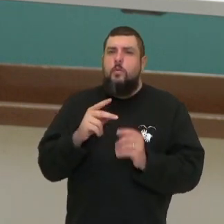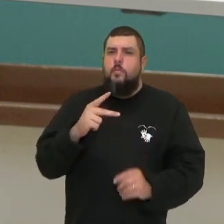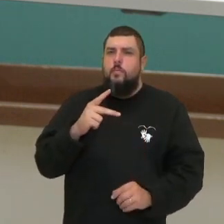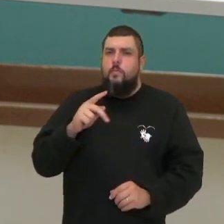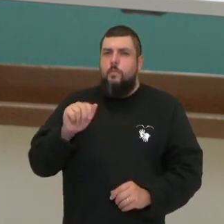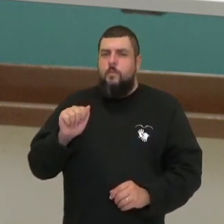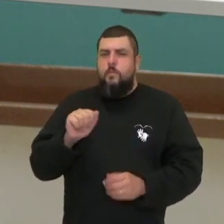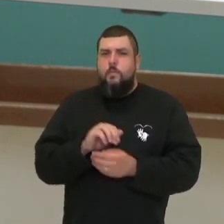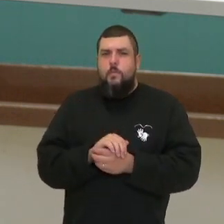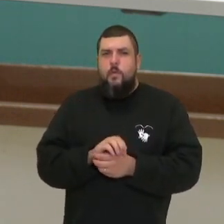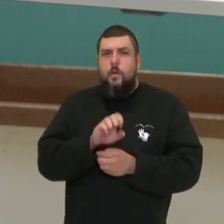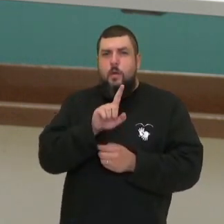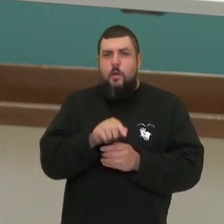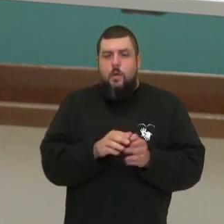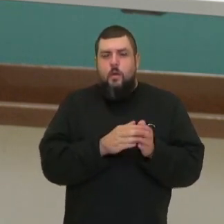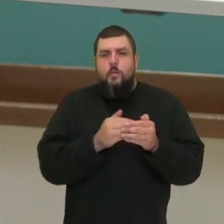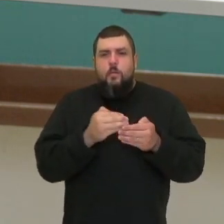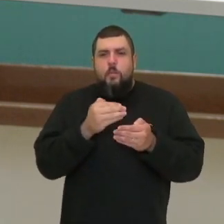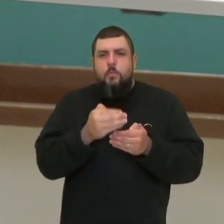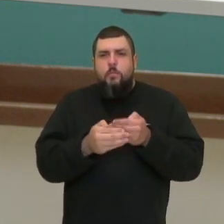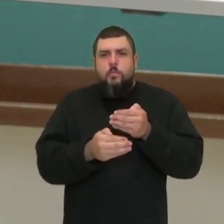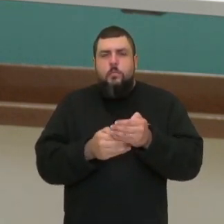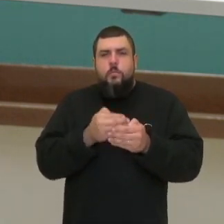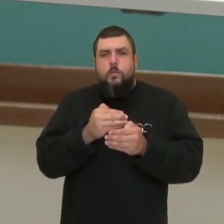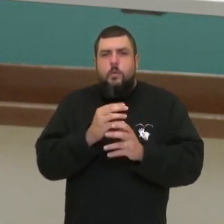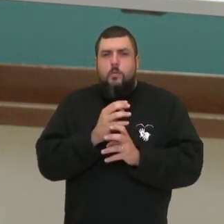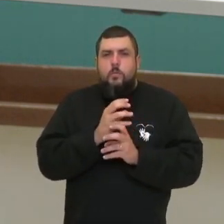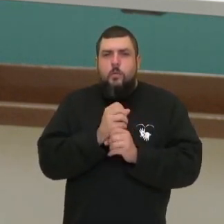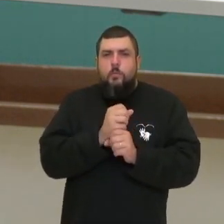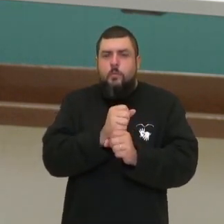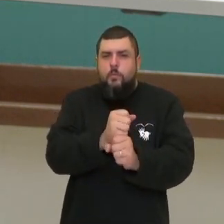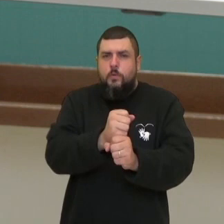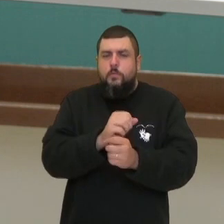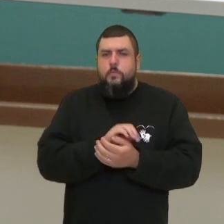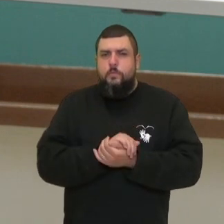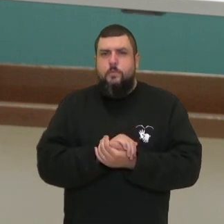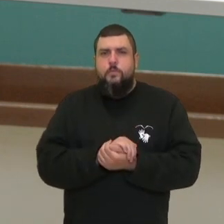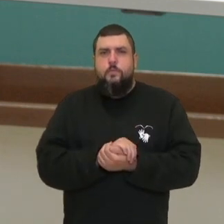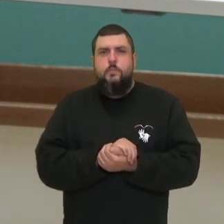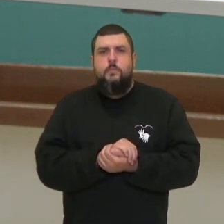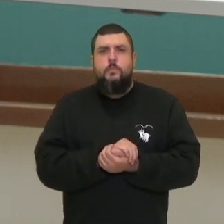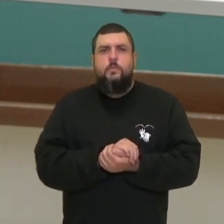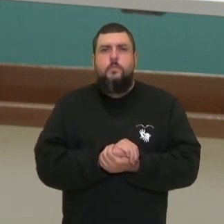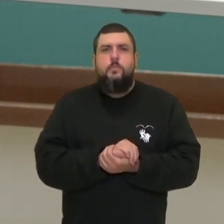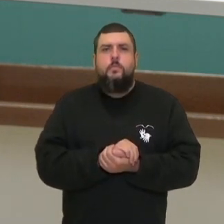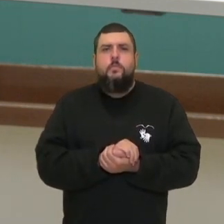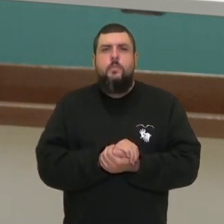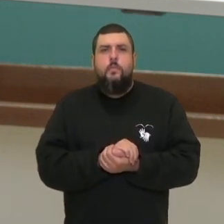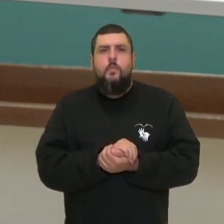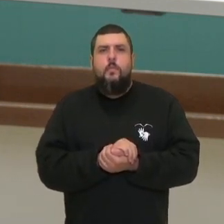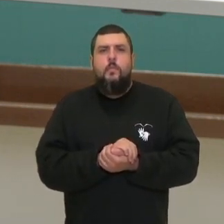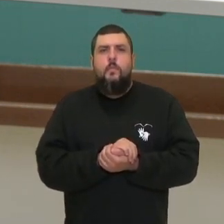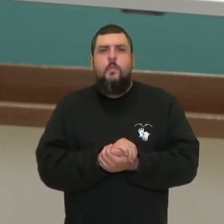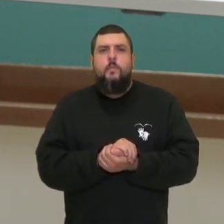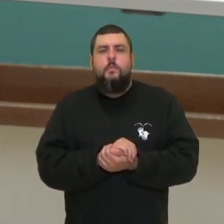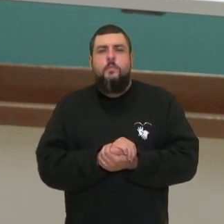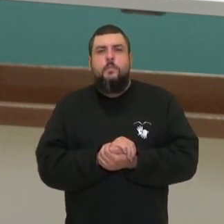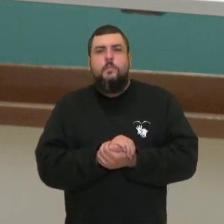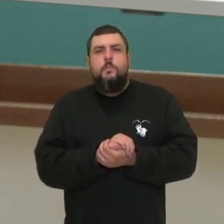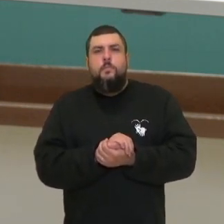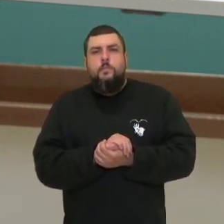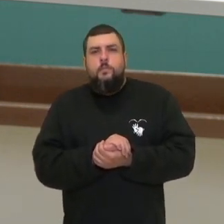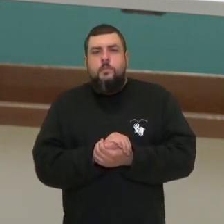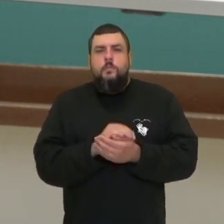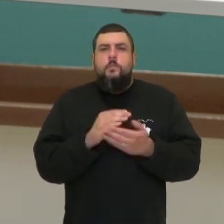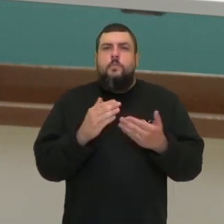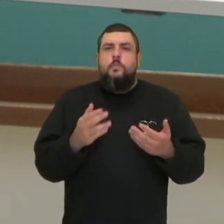PA? Progressão aritmética. Vamos falar mais sobre isso. Então, observamos que eu pego o